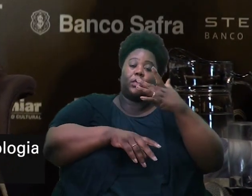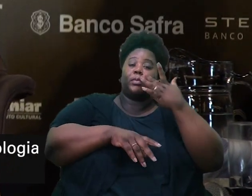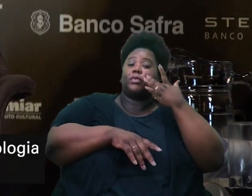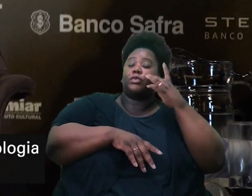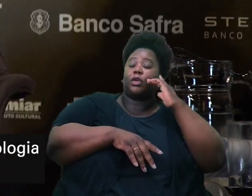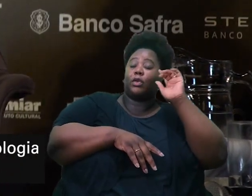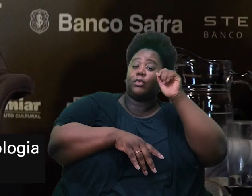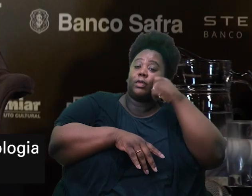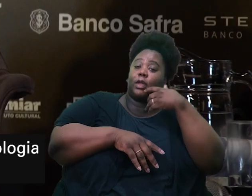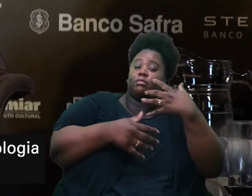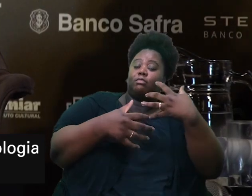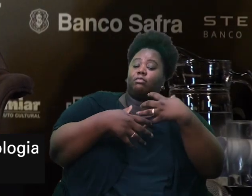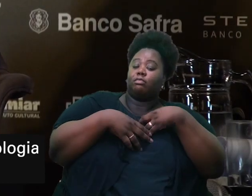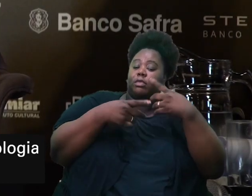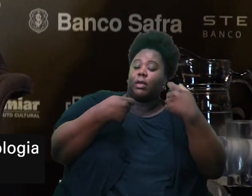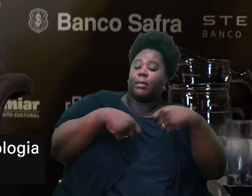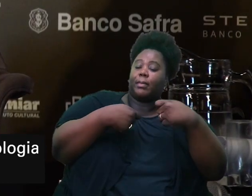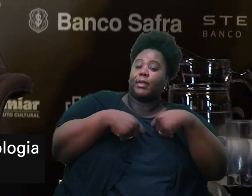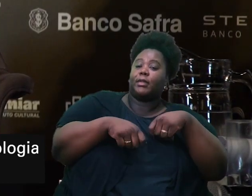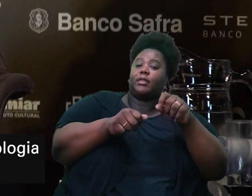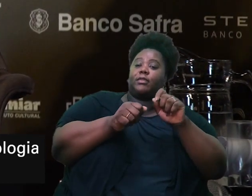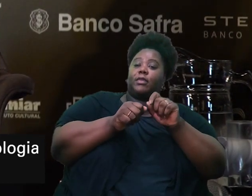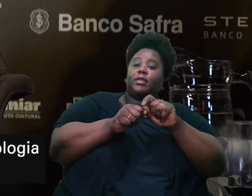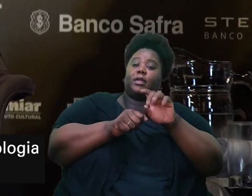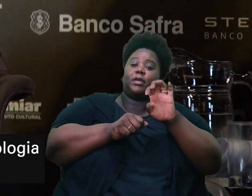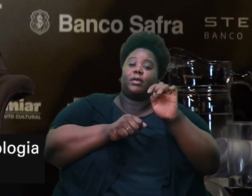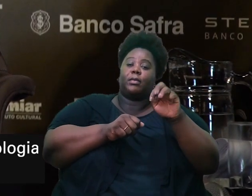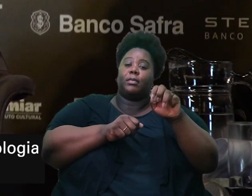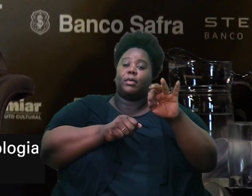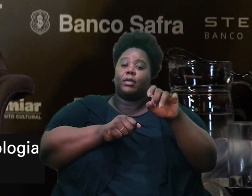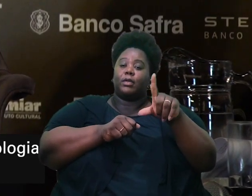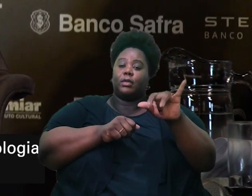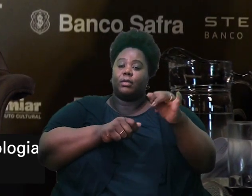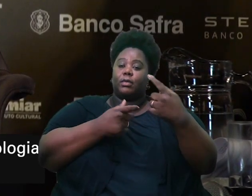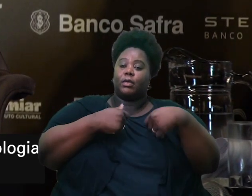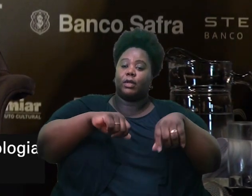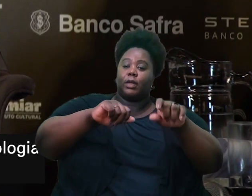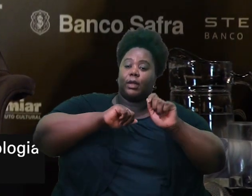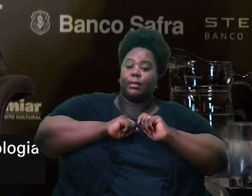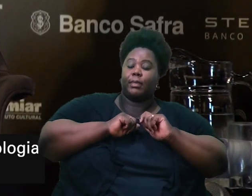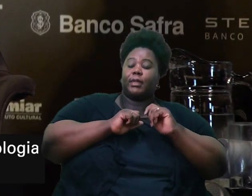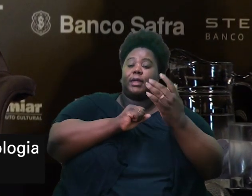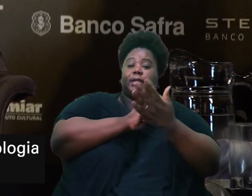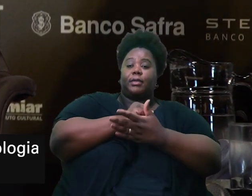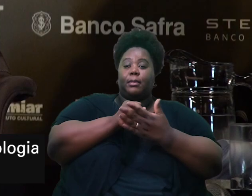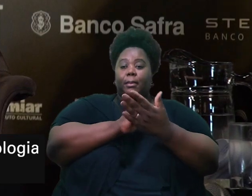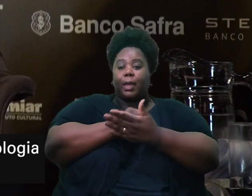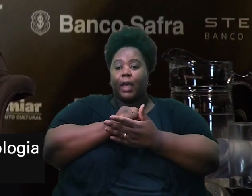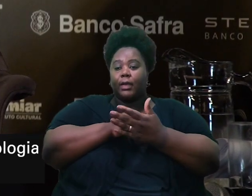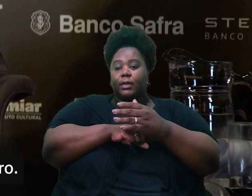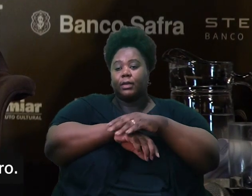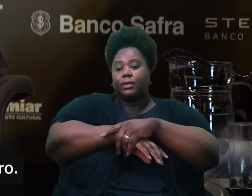senti necessidade de uma epistemologia que me desse suporte teórico,